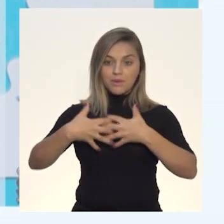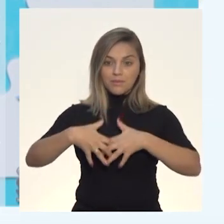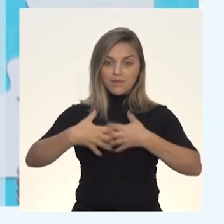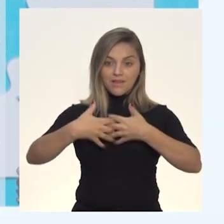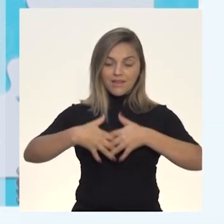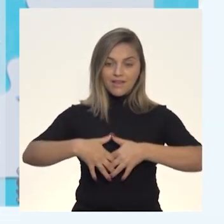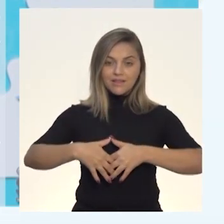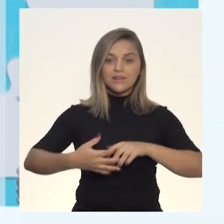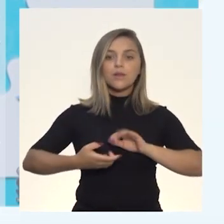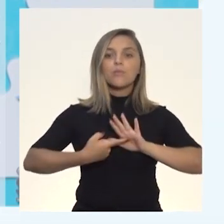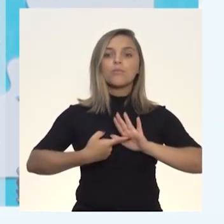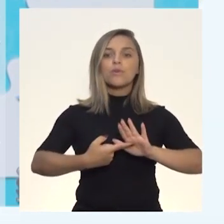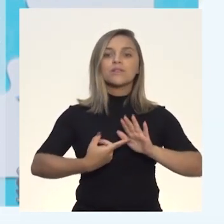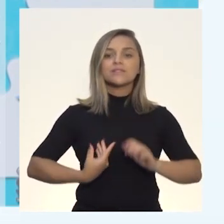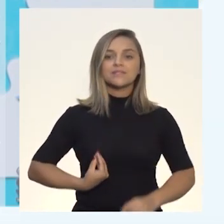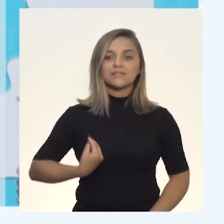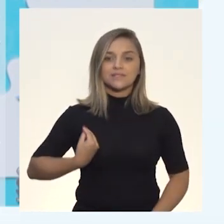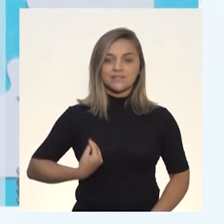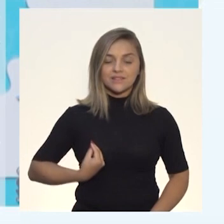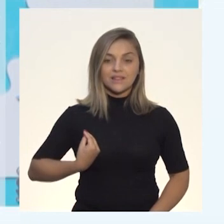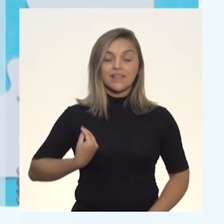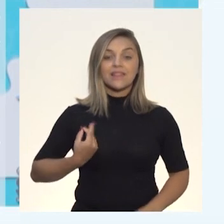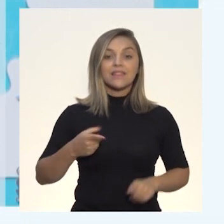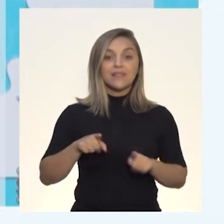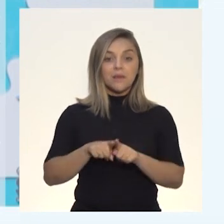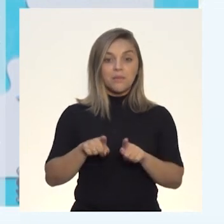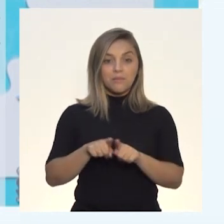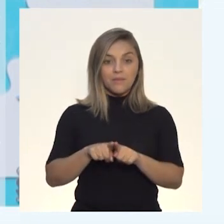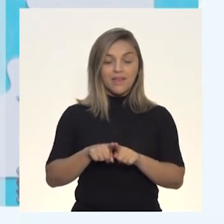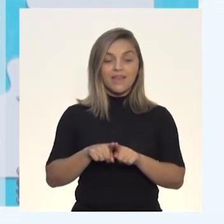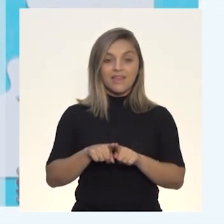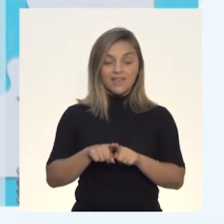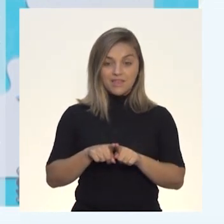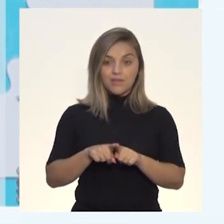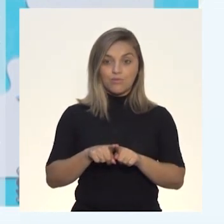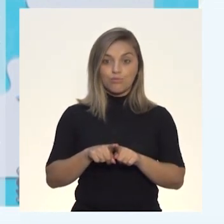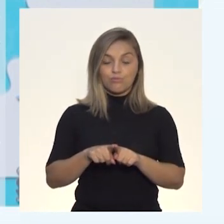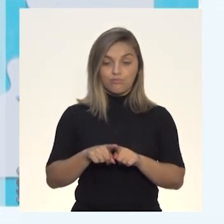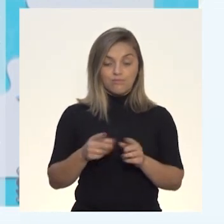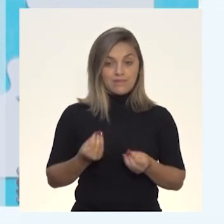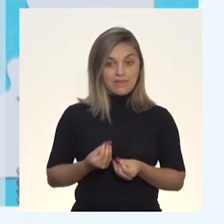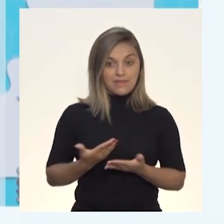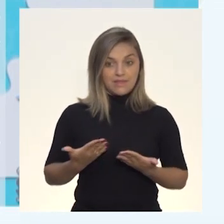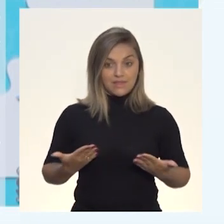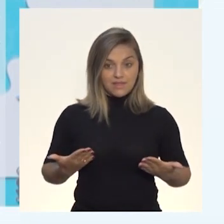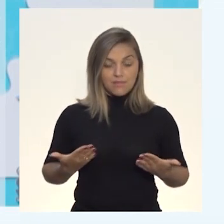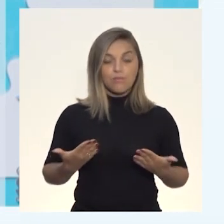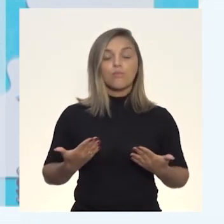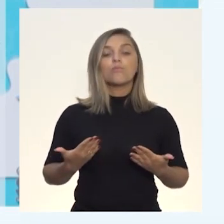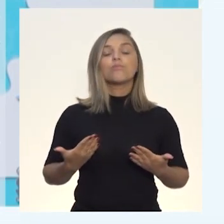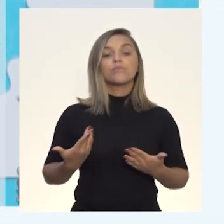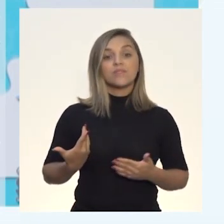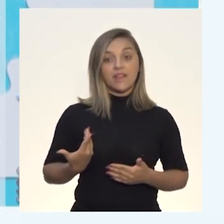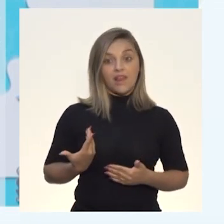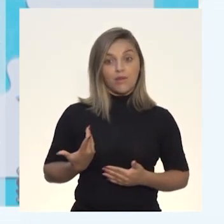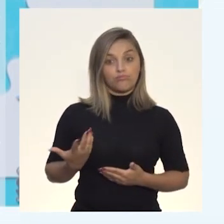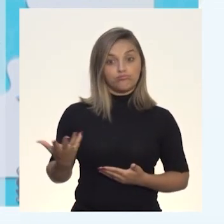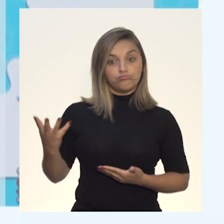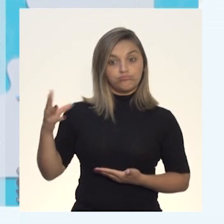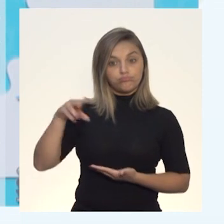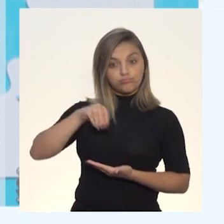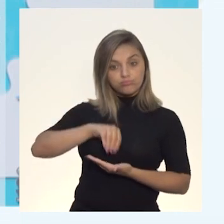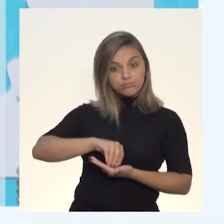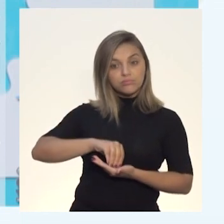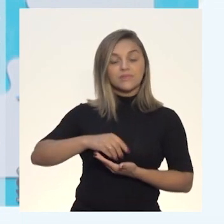a existência e a restitui, e a devolve, né? Registra a existência